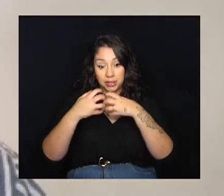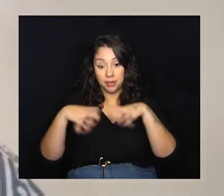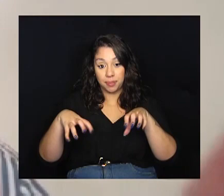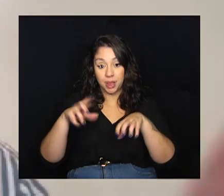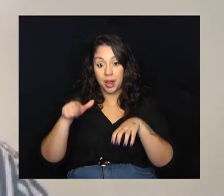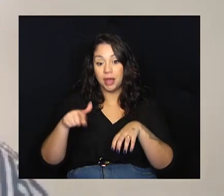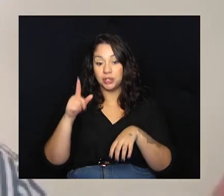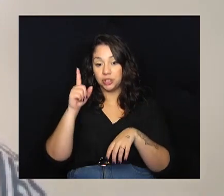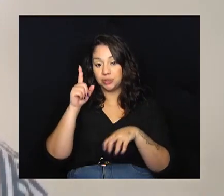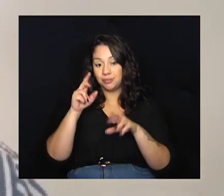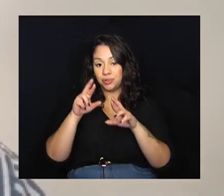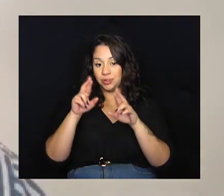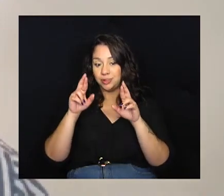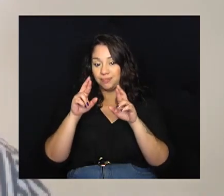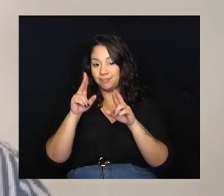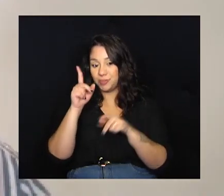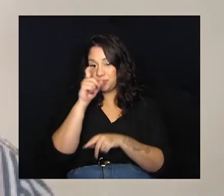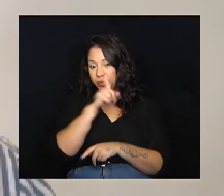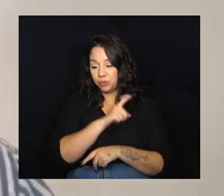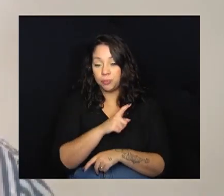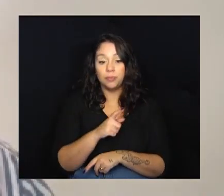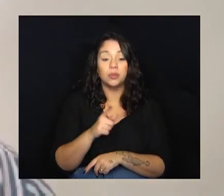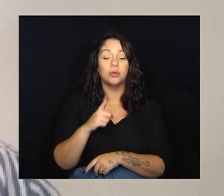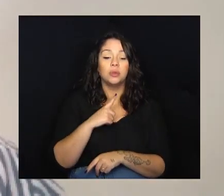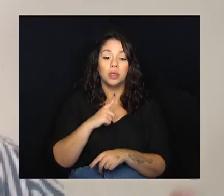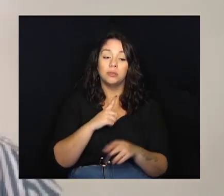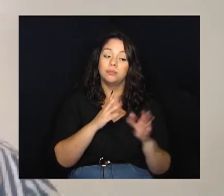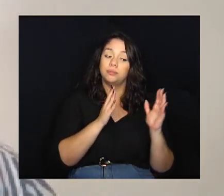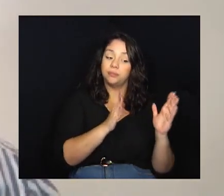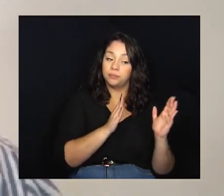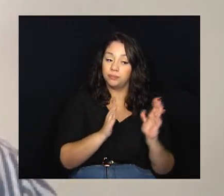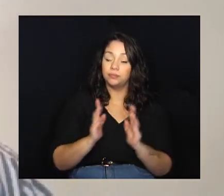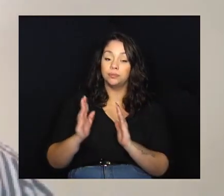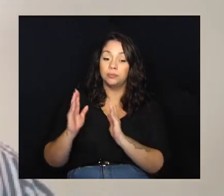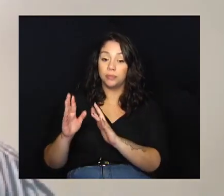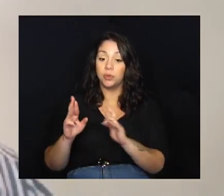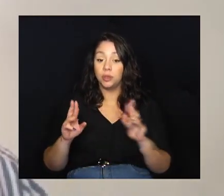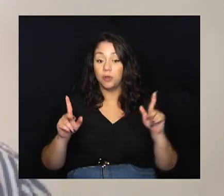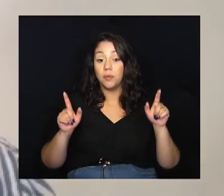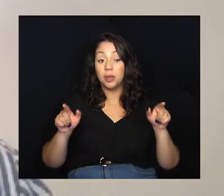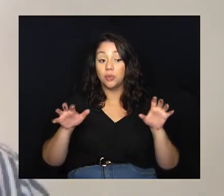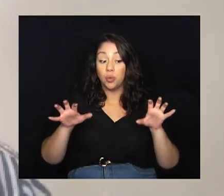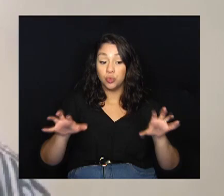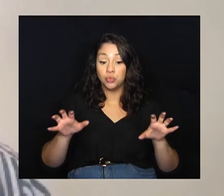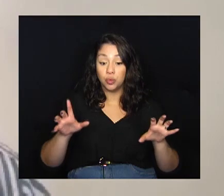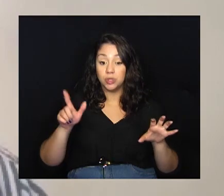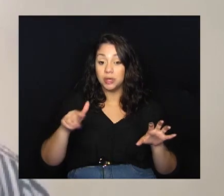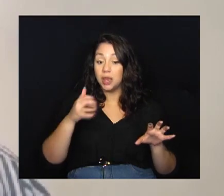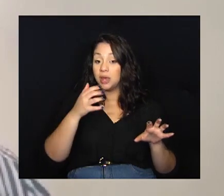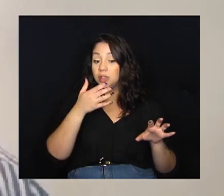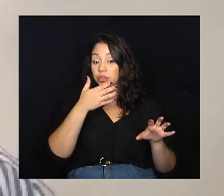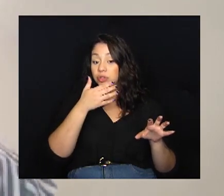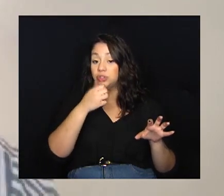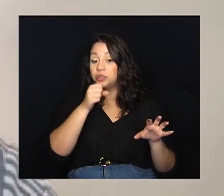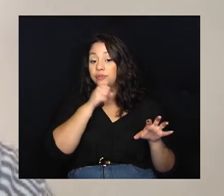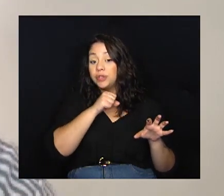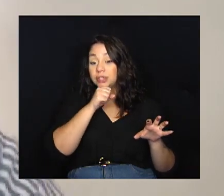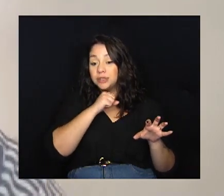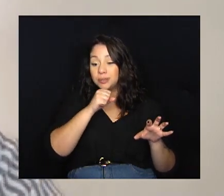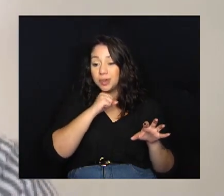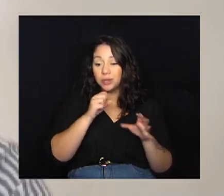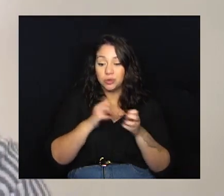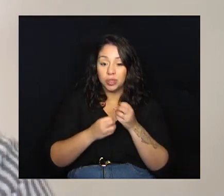são mecanismos genéticos diferentes Os dois estão relacionados com envelhecimento da célula mas se comportam de formas diferentes